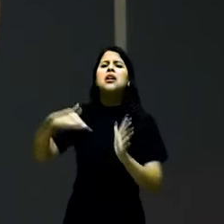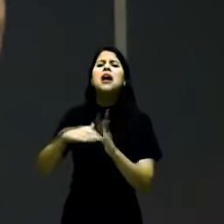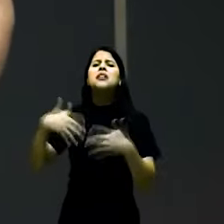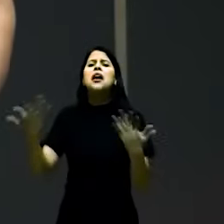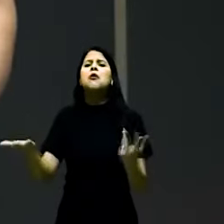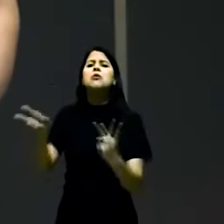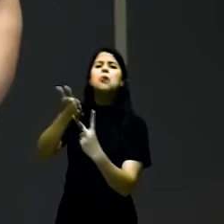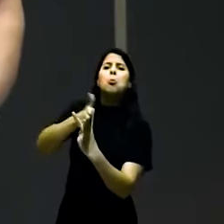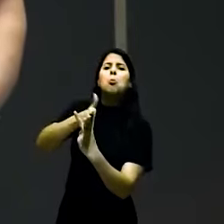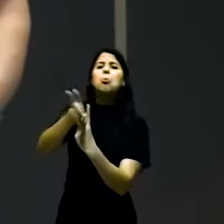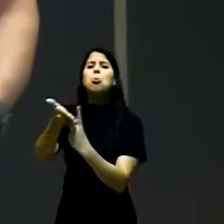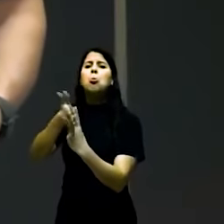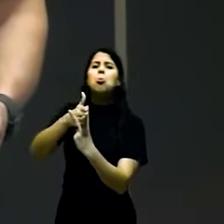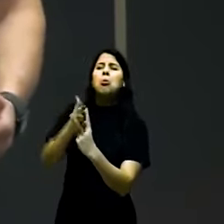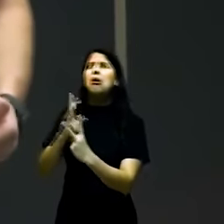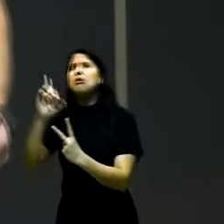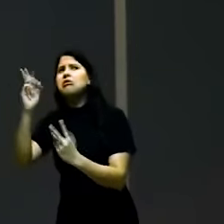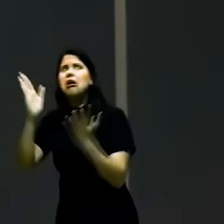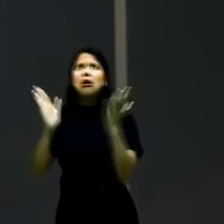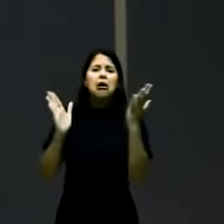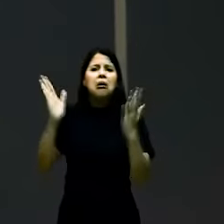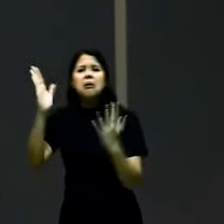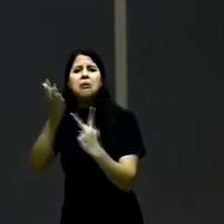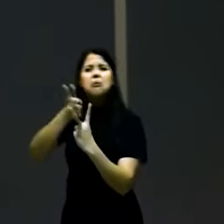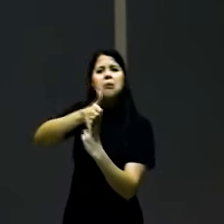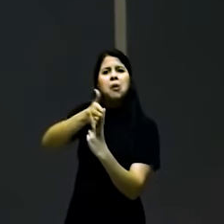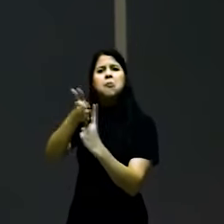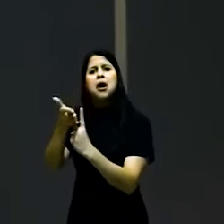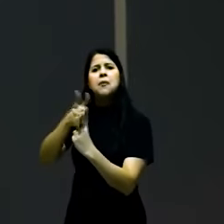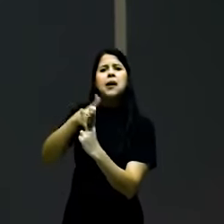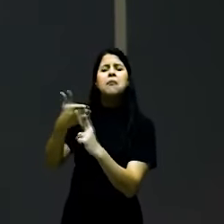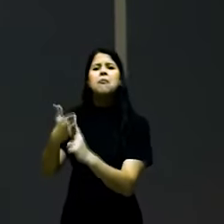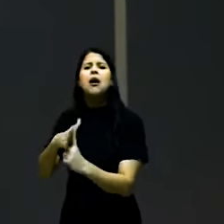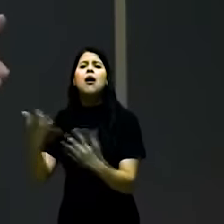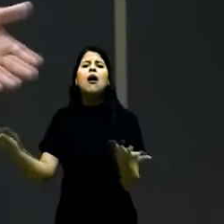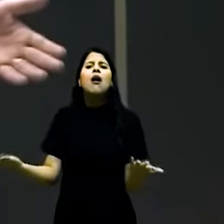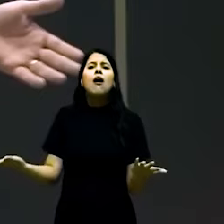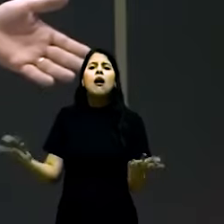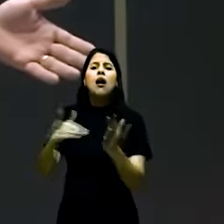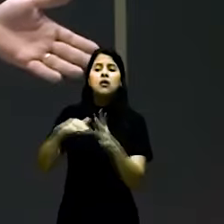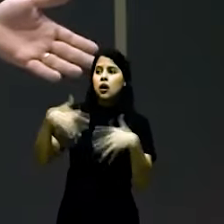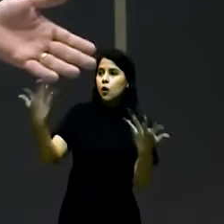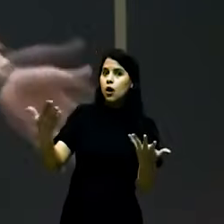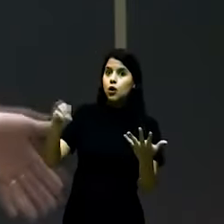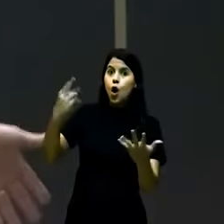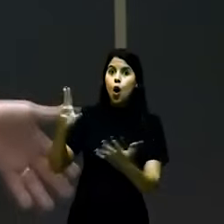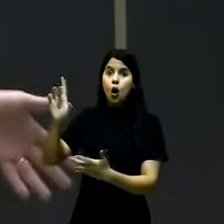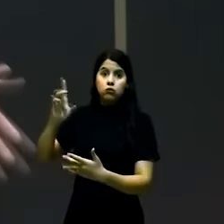em dois pensamentos, pulando de um lado para o outro. Ou vocês servem a